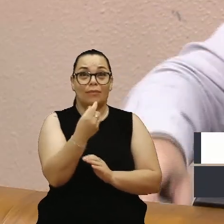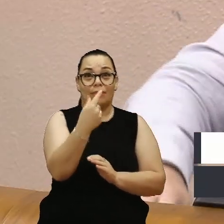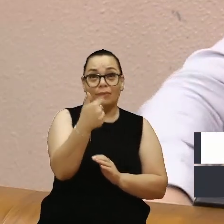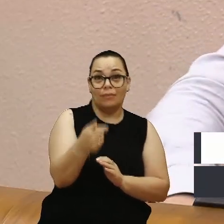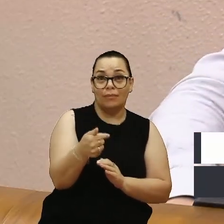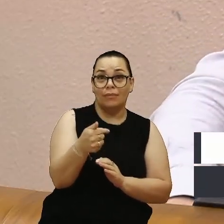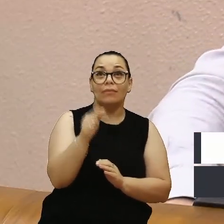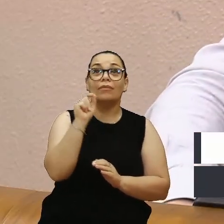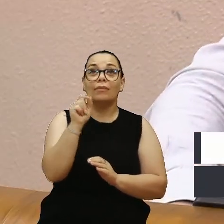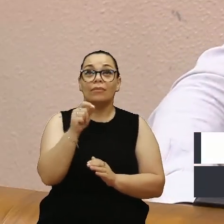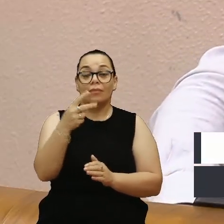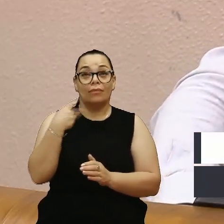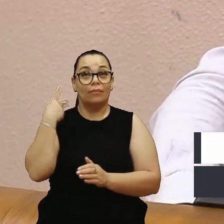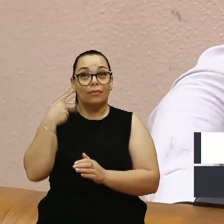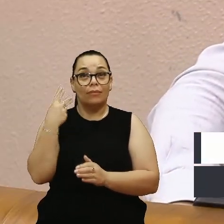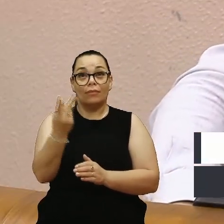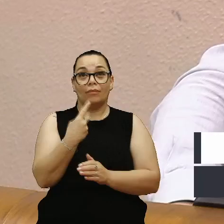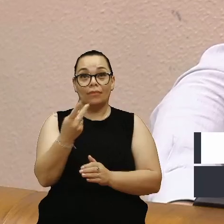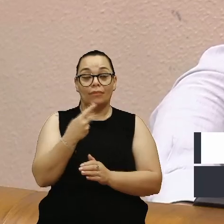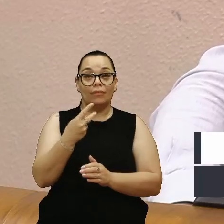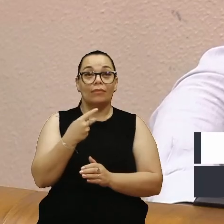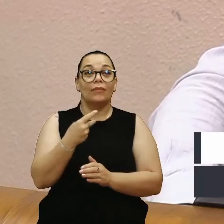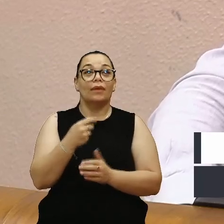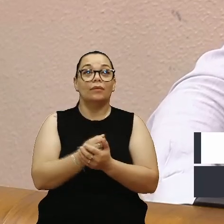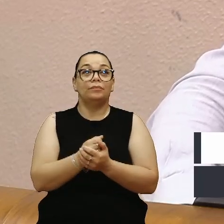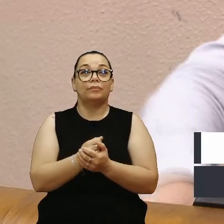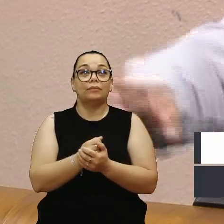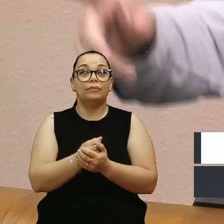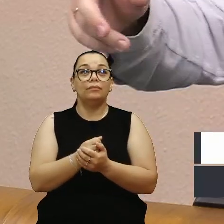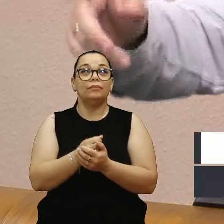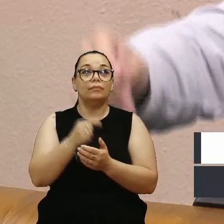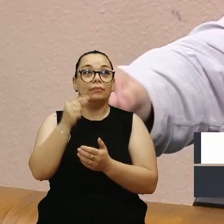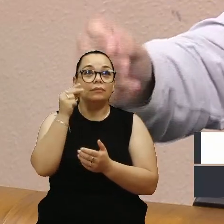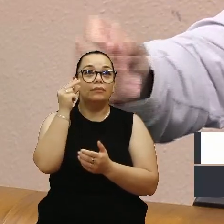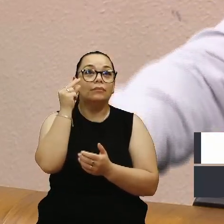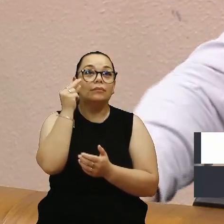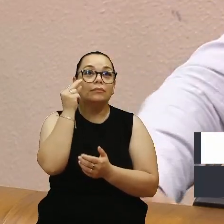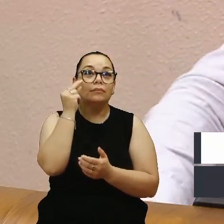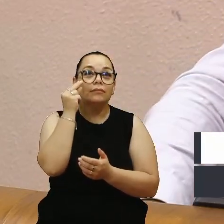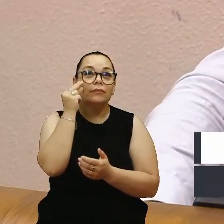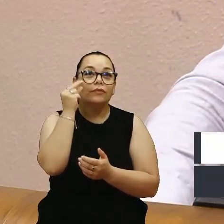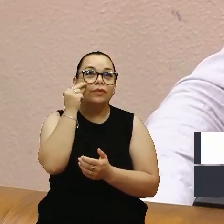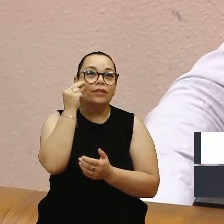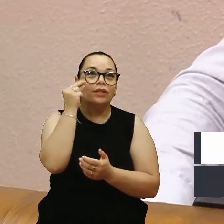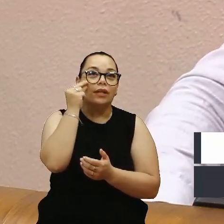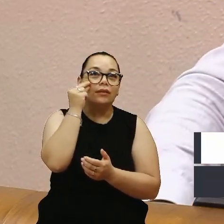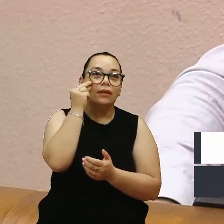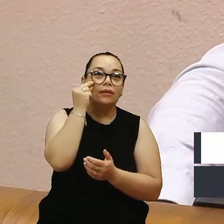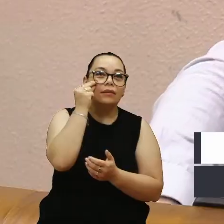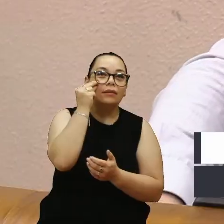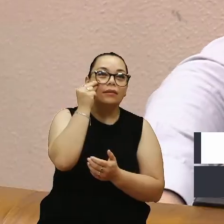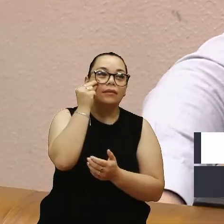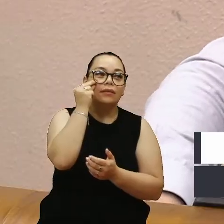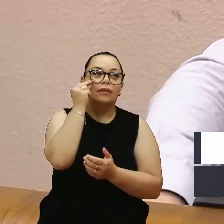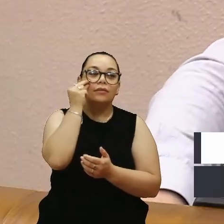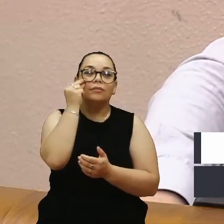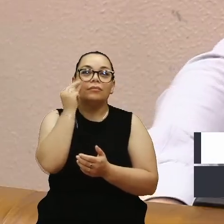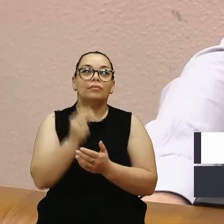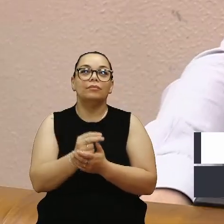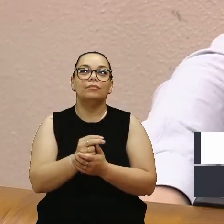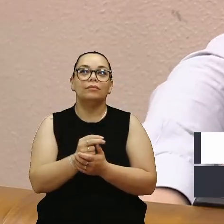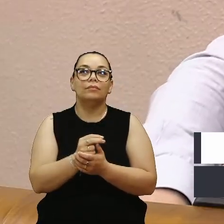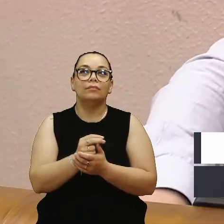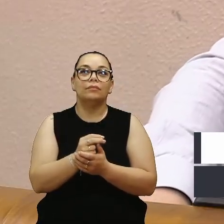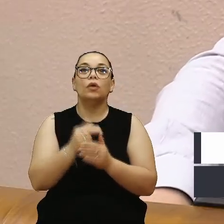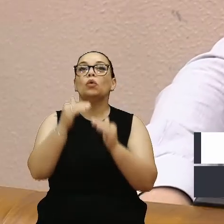uma cobrança que eu e o vereador Sandro Fantinel fizemos incansavelmente para que houvesse uma técnica legislativa apurada na apresentação e foi feita, vereador Caleb. Embora a